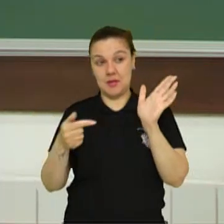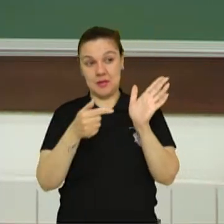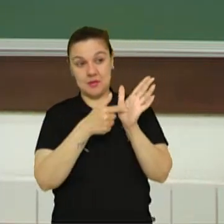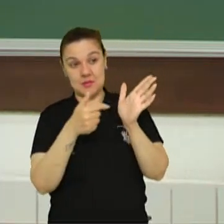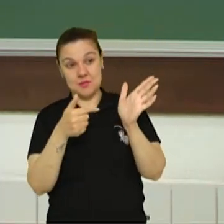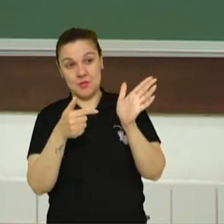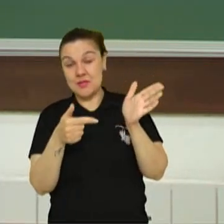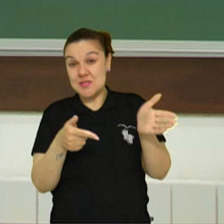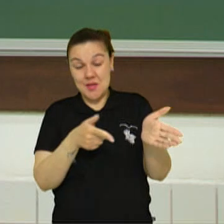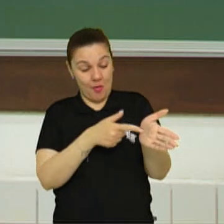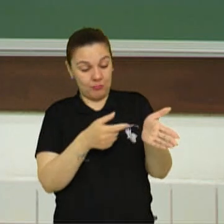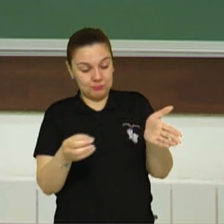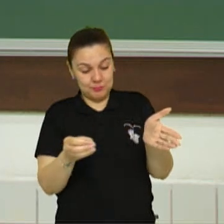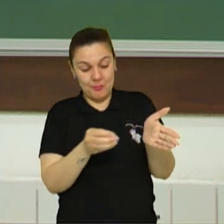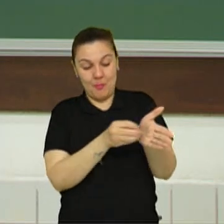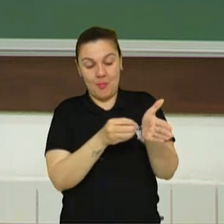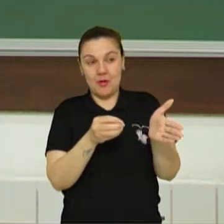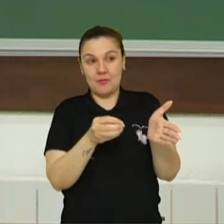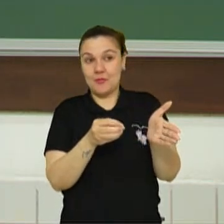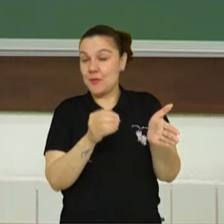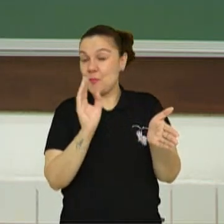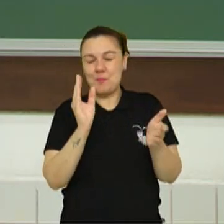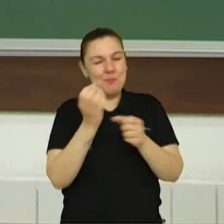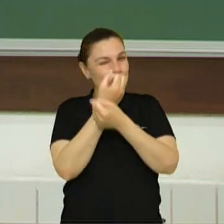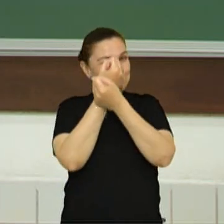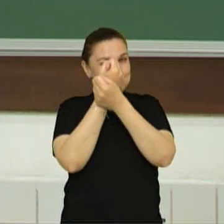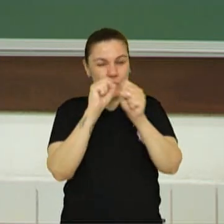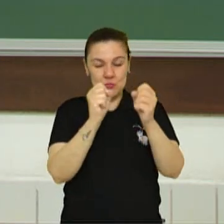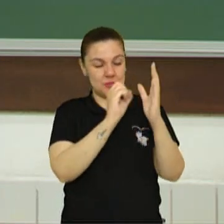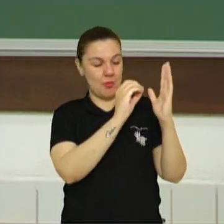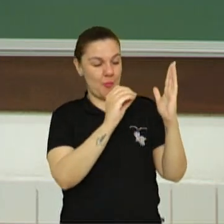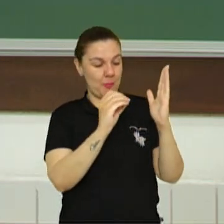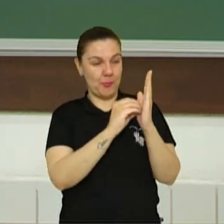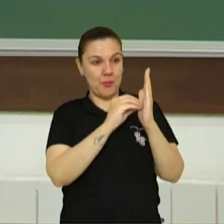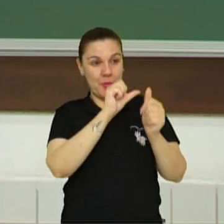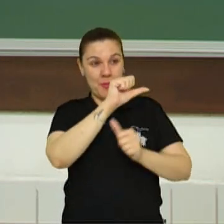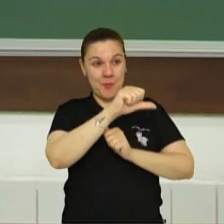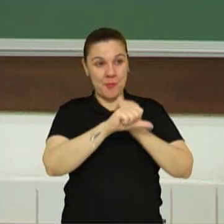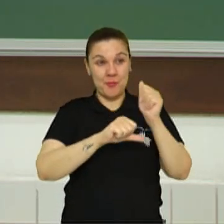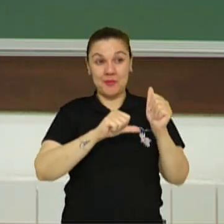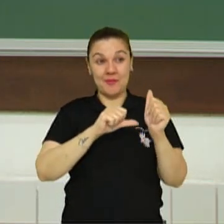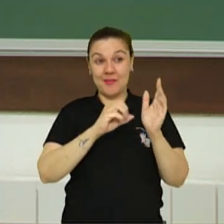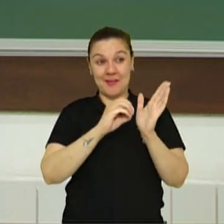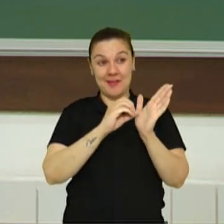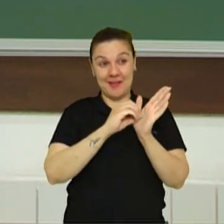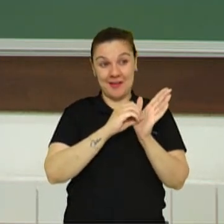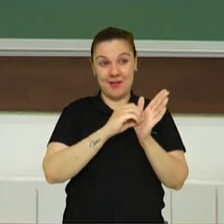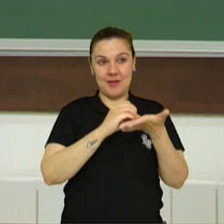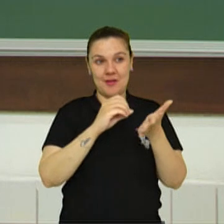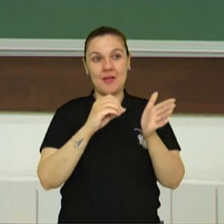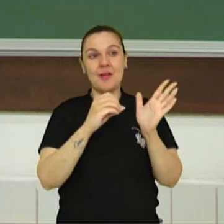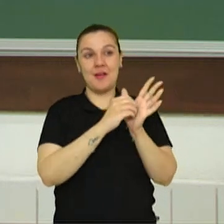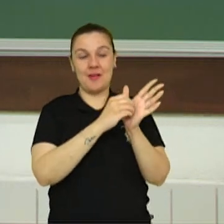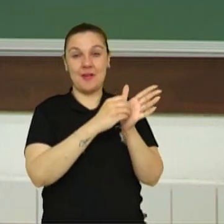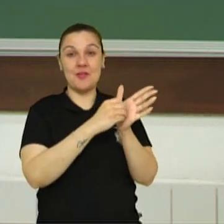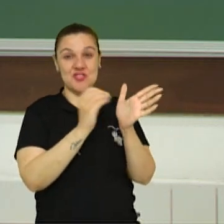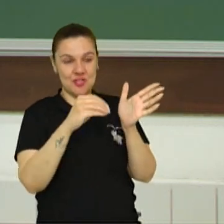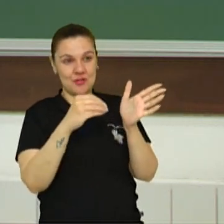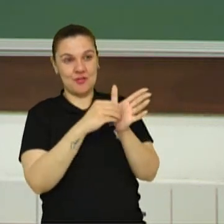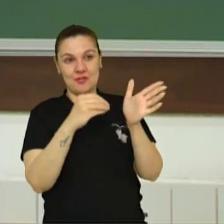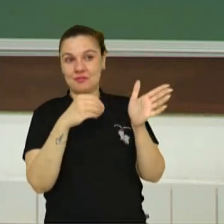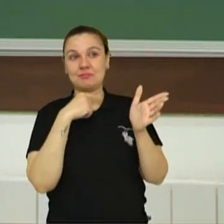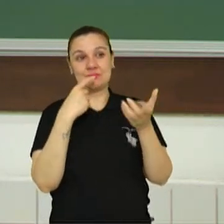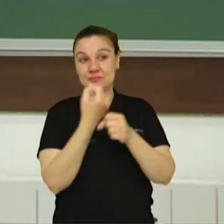esse contato, é humanamente impossível ele conseguir mudar a direção ou o que ele ia fazer quando essa bolinha já está ali